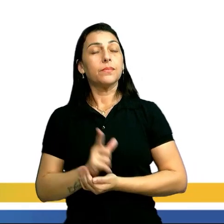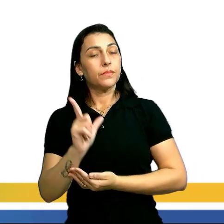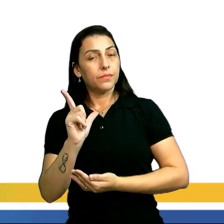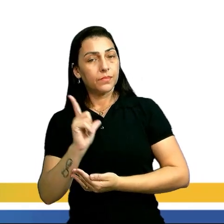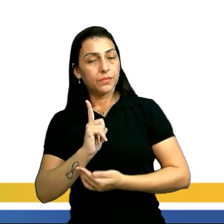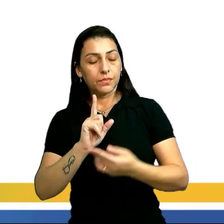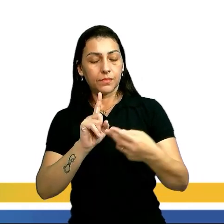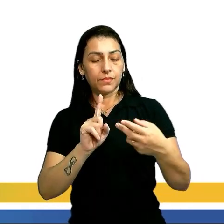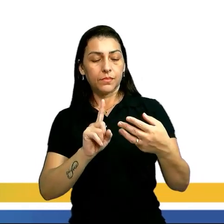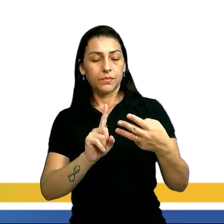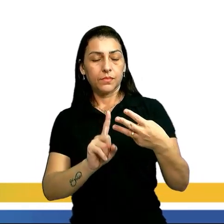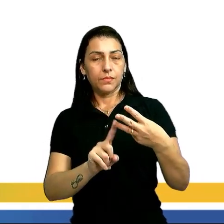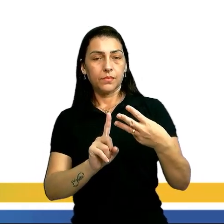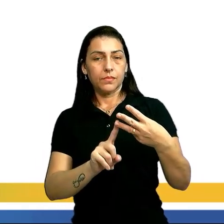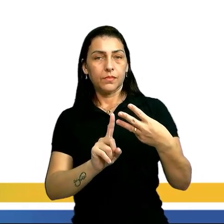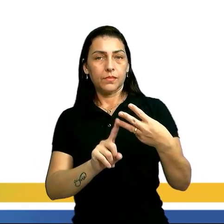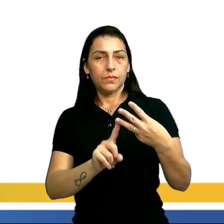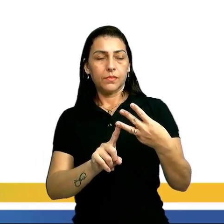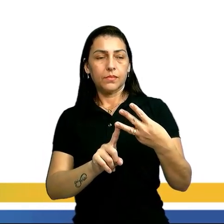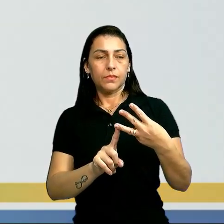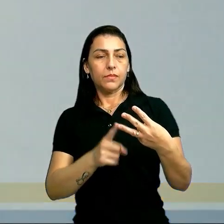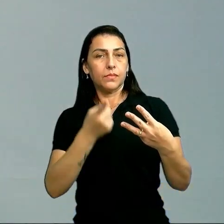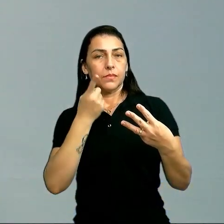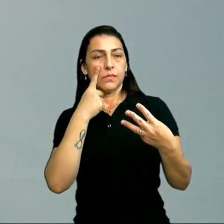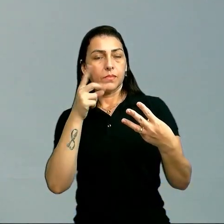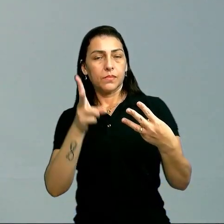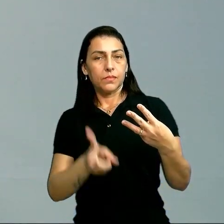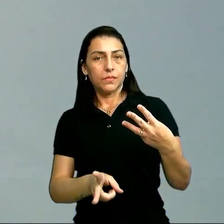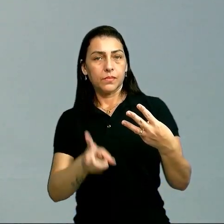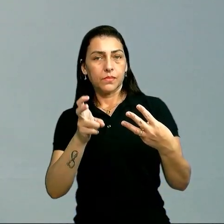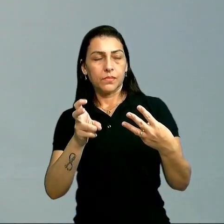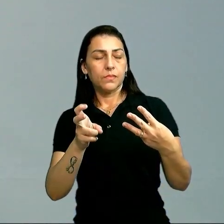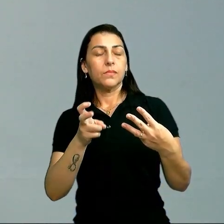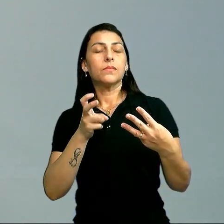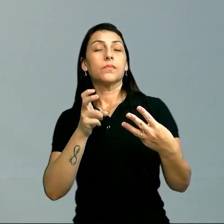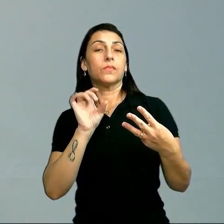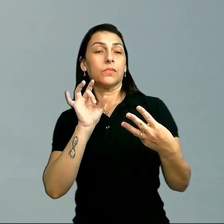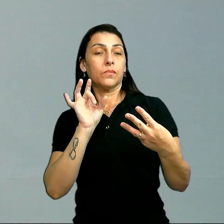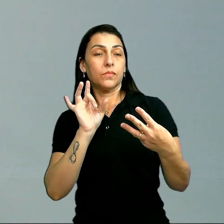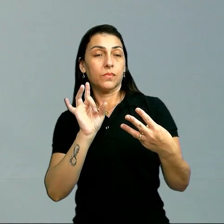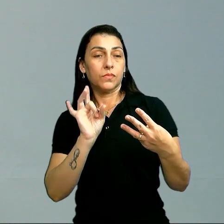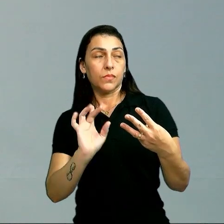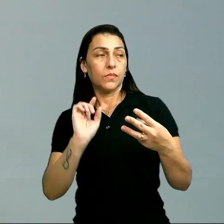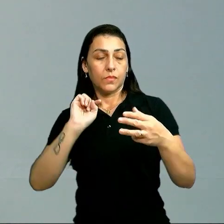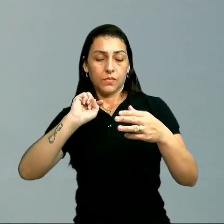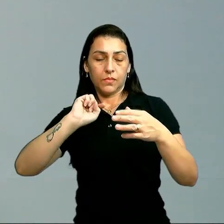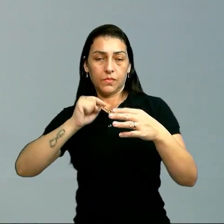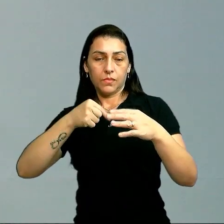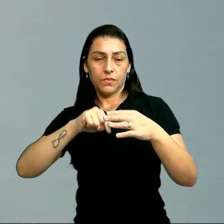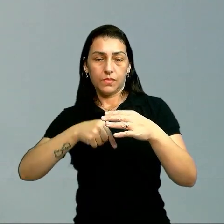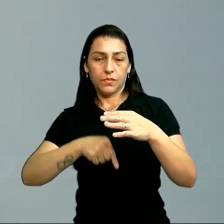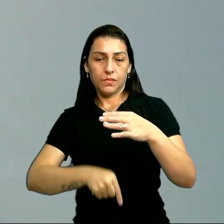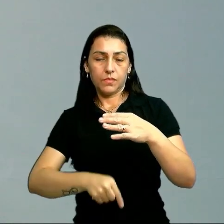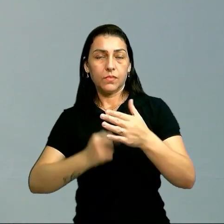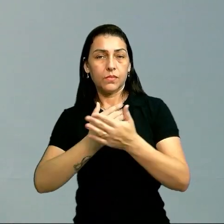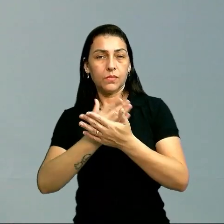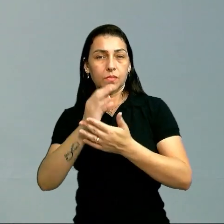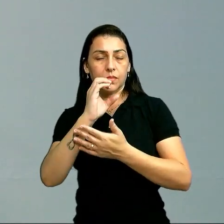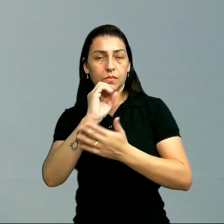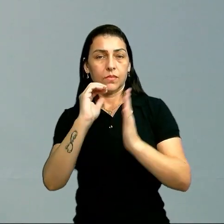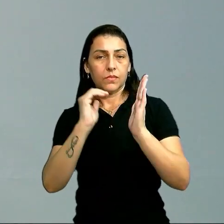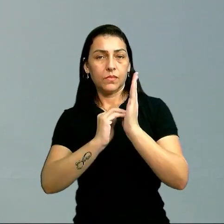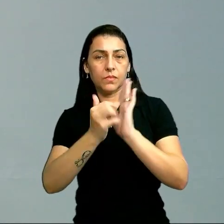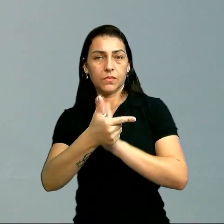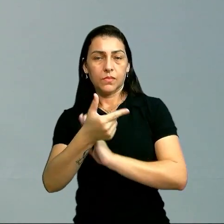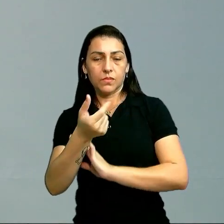Temos o terceiro momento. Observe que a gente está trabalhando só com as profundidades, certo? Começou do 0 até